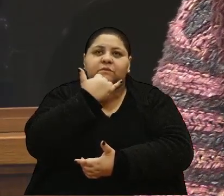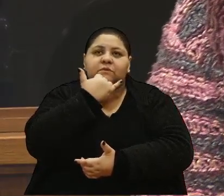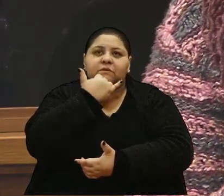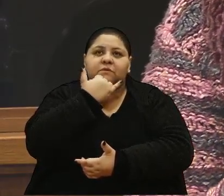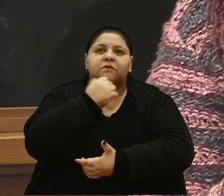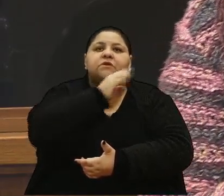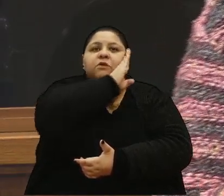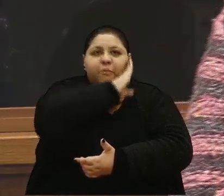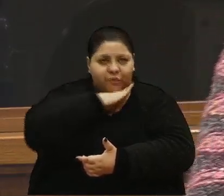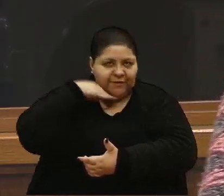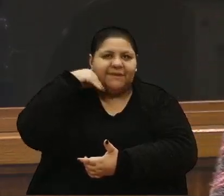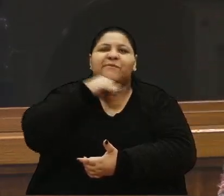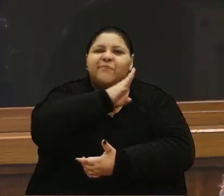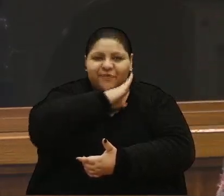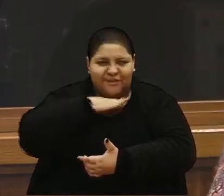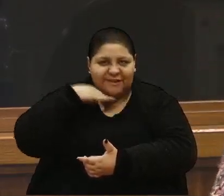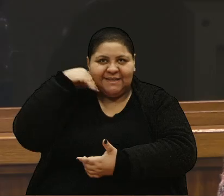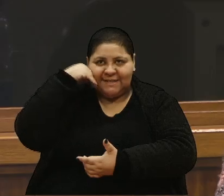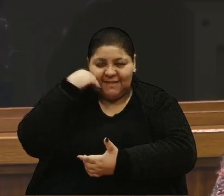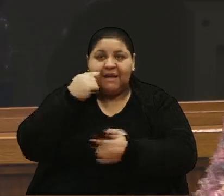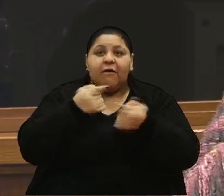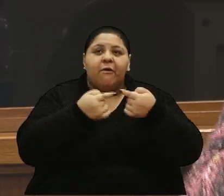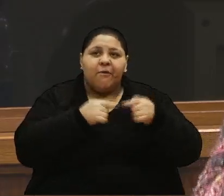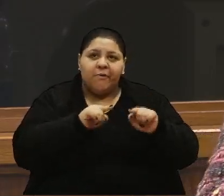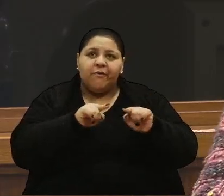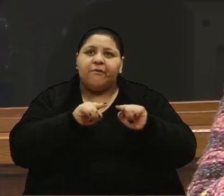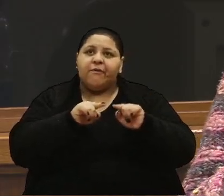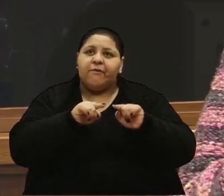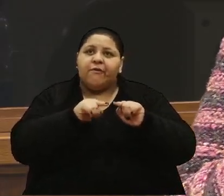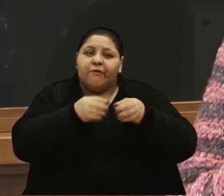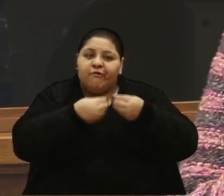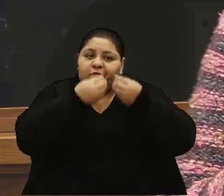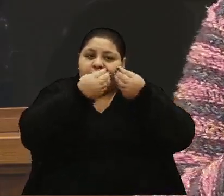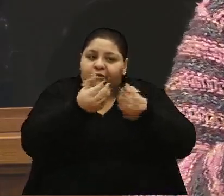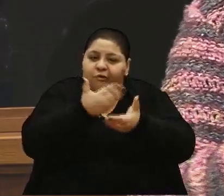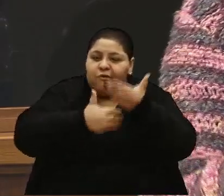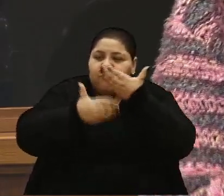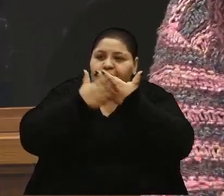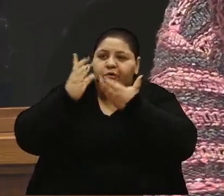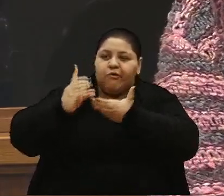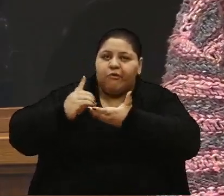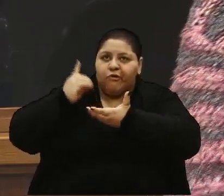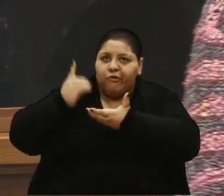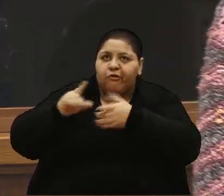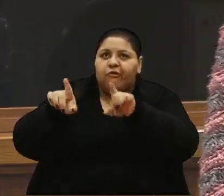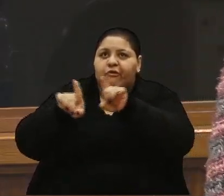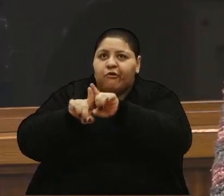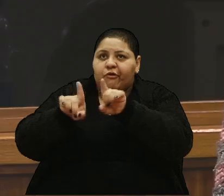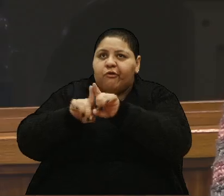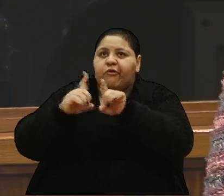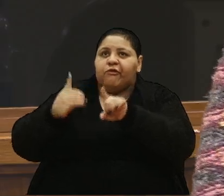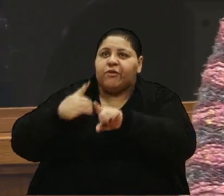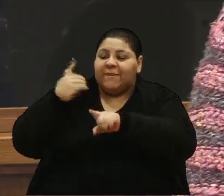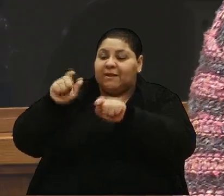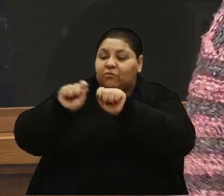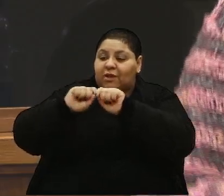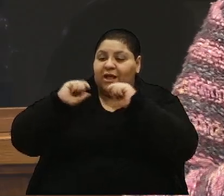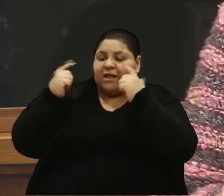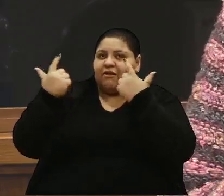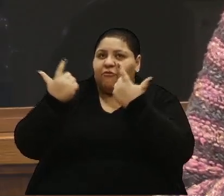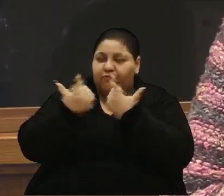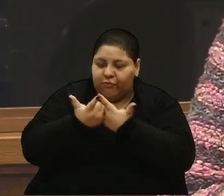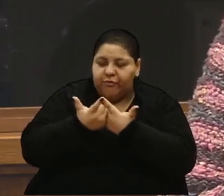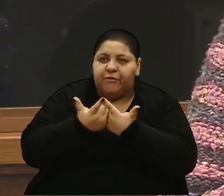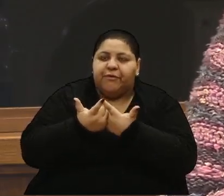Bruna Rodrigues, mas foi levada por todas as deputadas, inclusive deputados da Assembleia. O